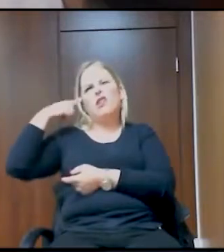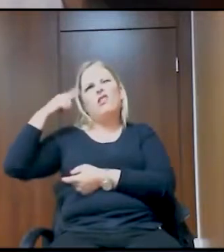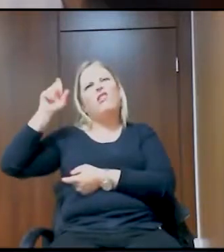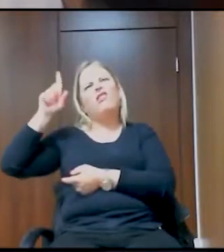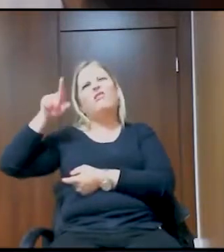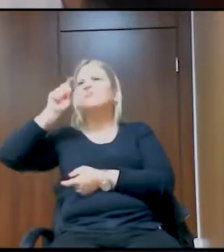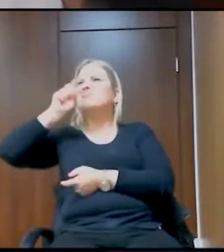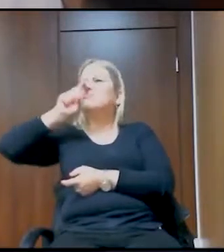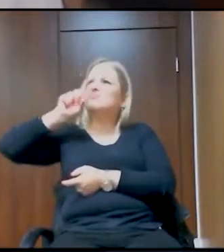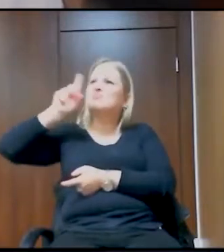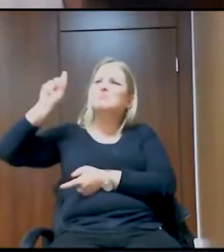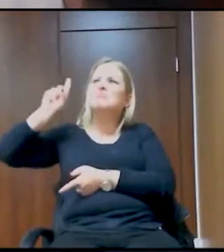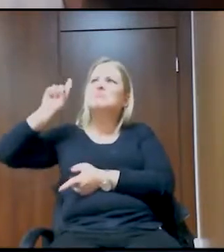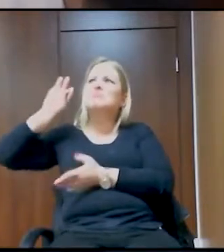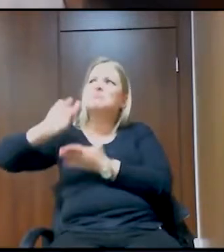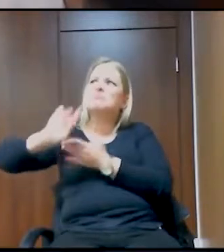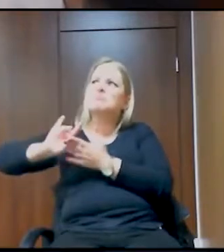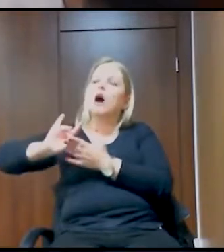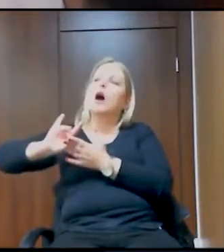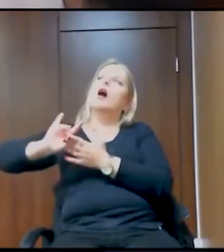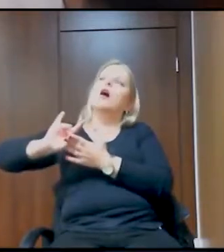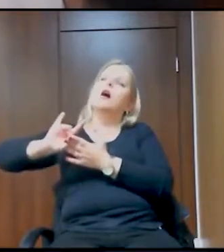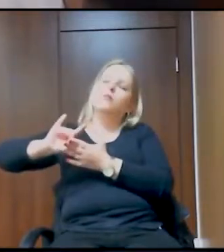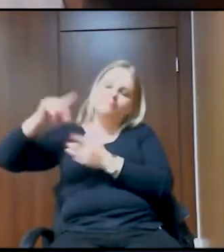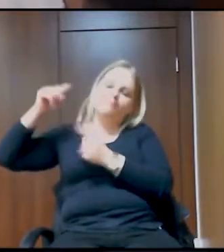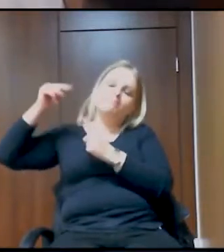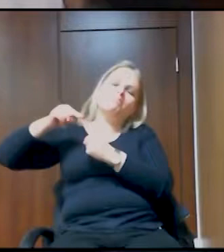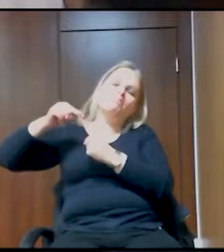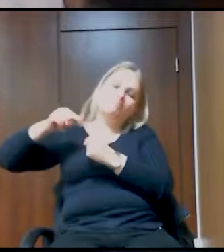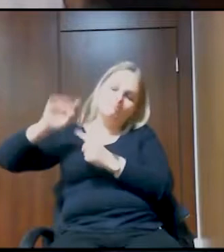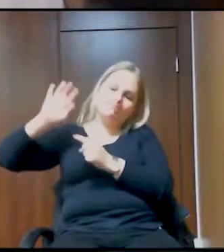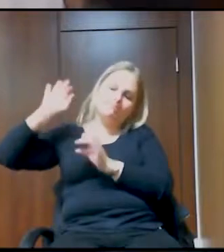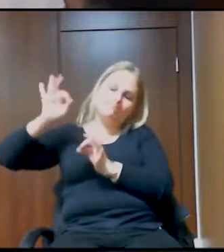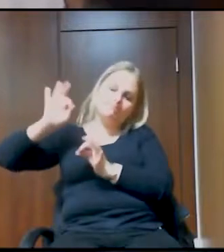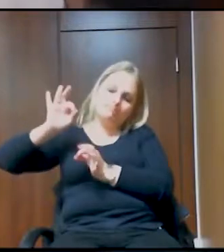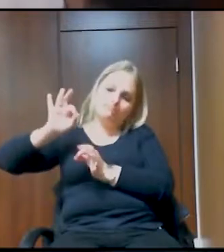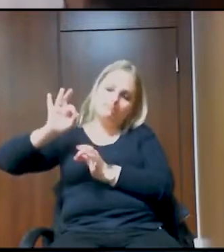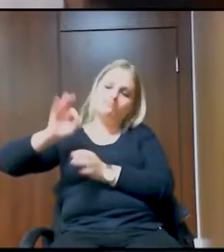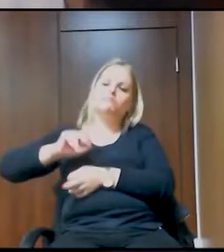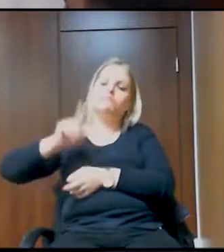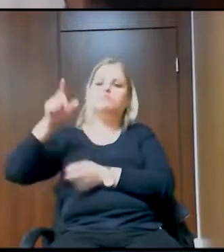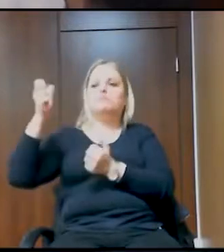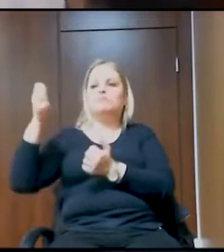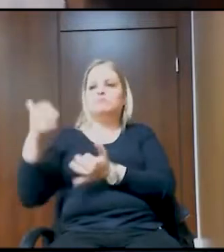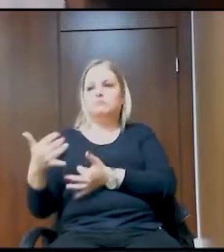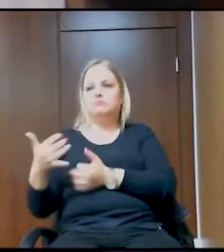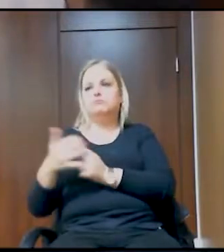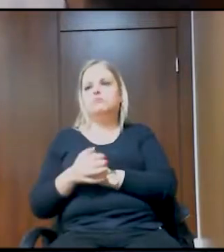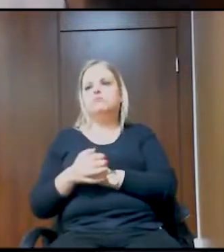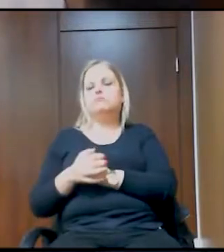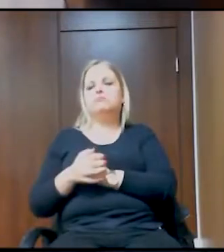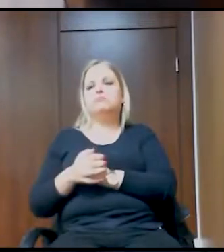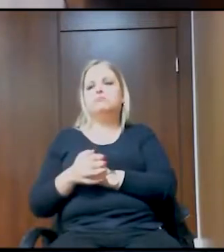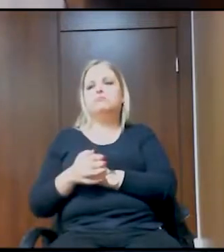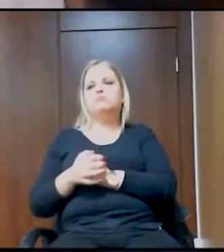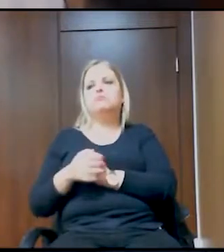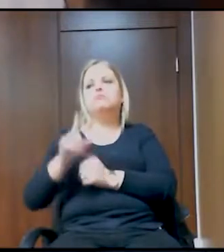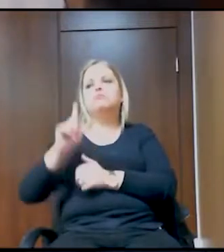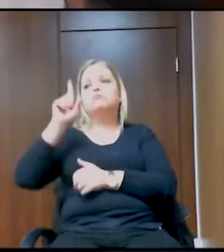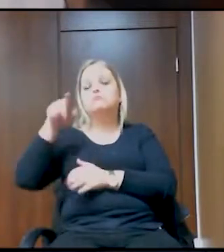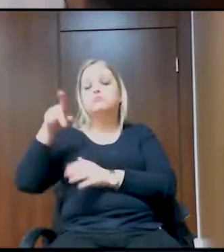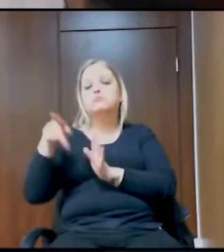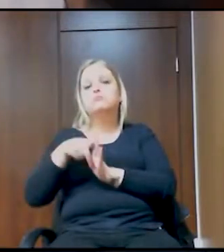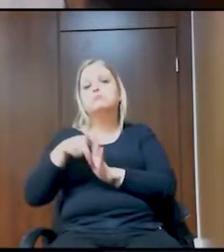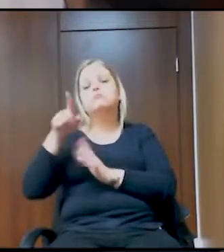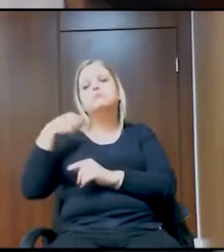pensando, porque a doutora Paula falou, a Paula falou, né, a professora, sobre a questão também